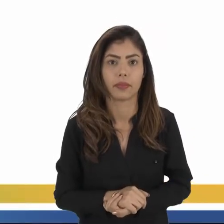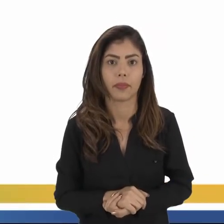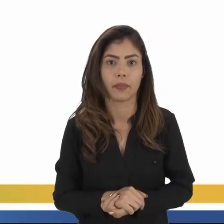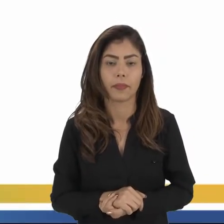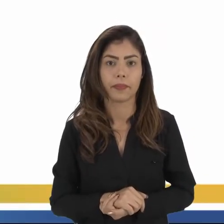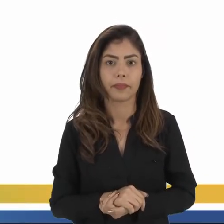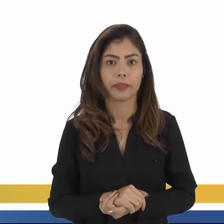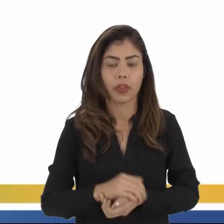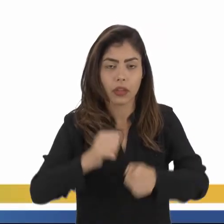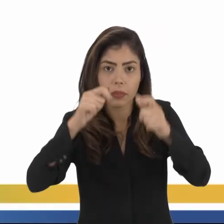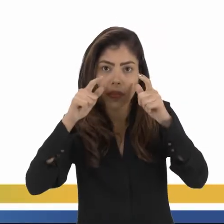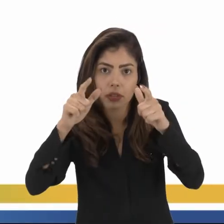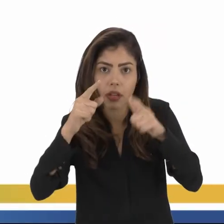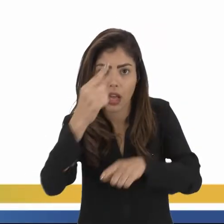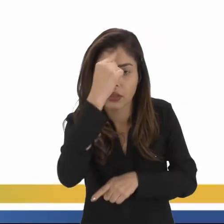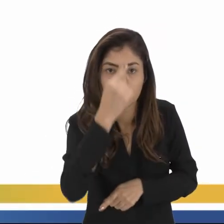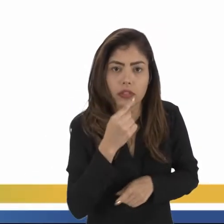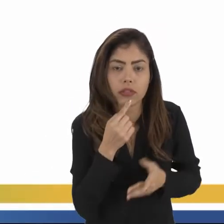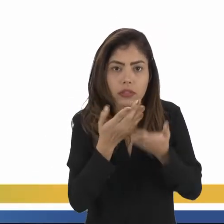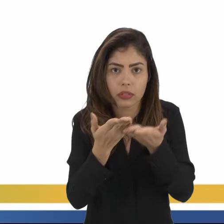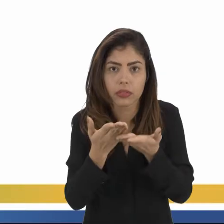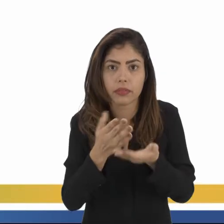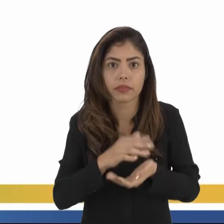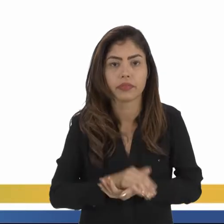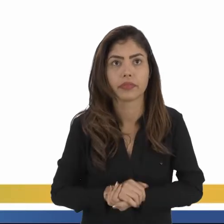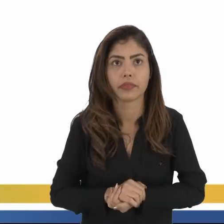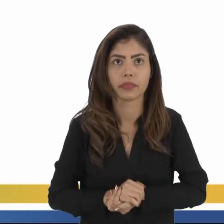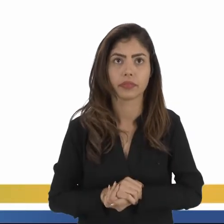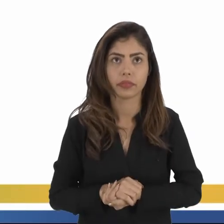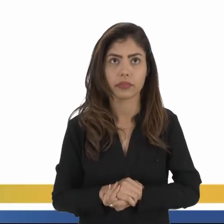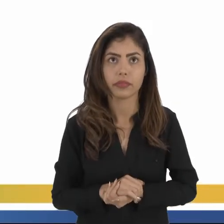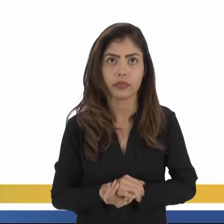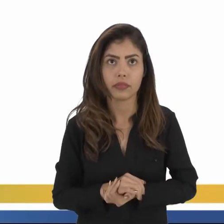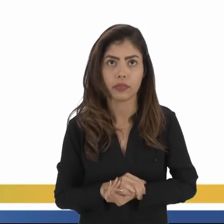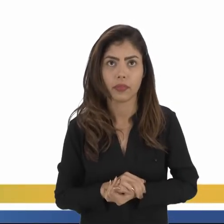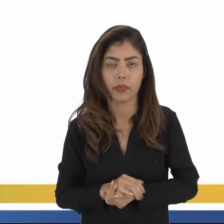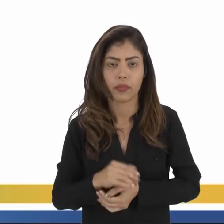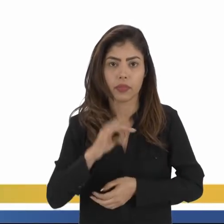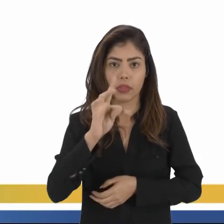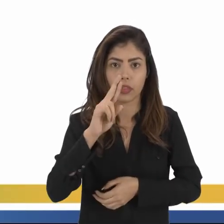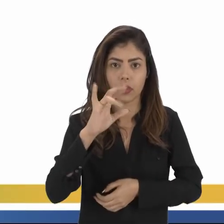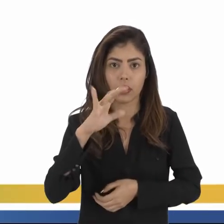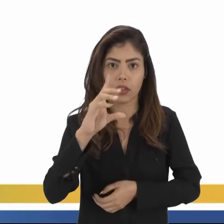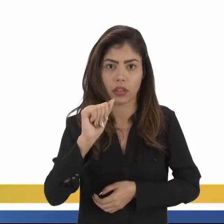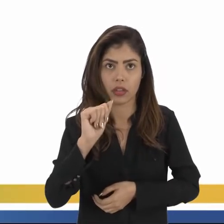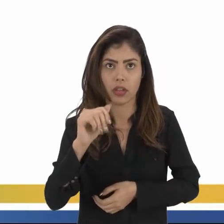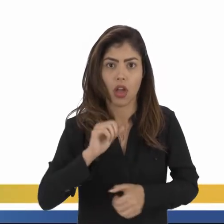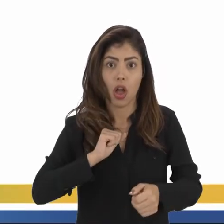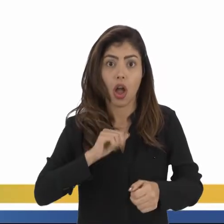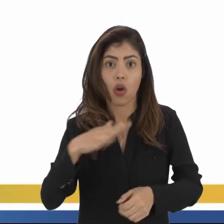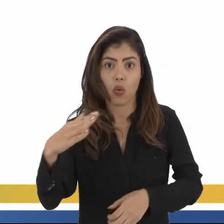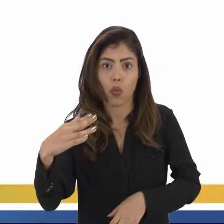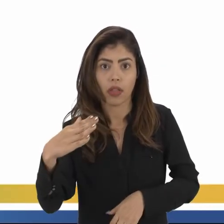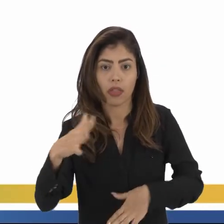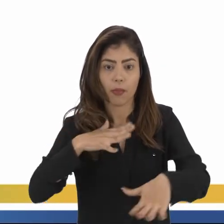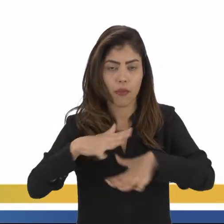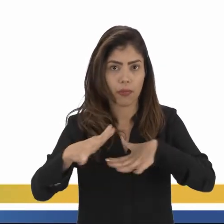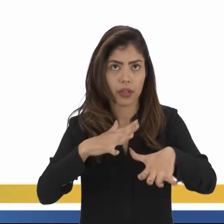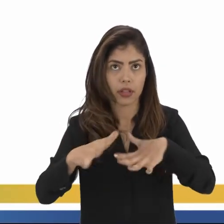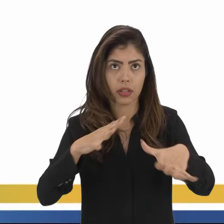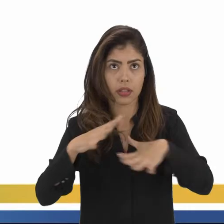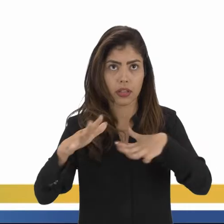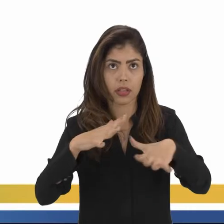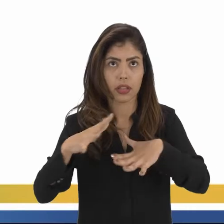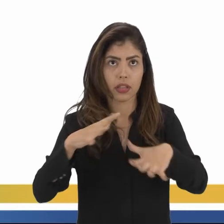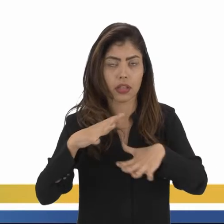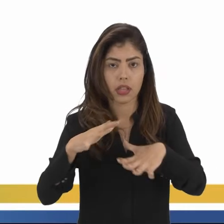Vamos observar essa imagem animada. O tecido muscular, quando movimentado, faz